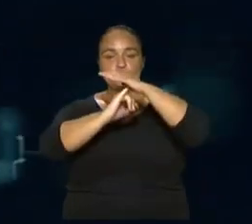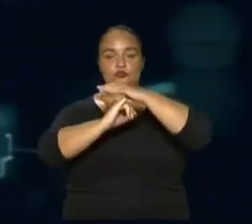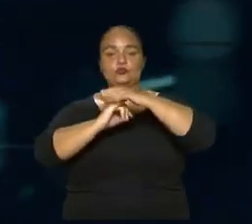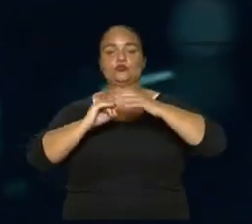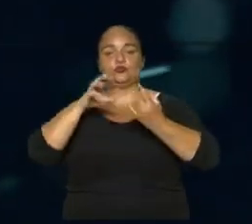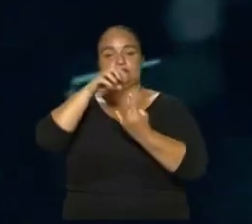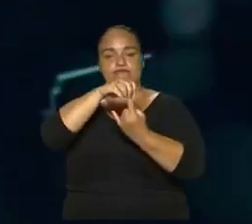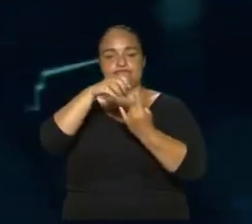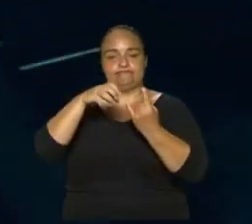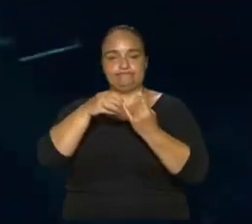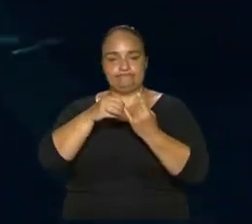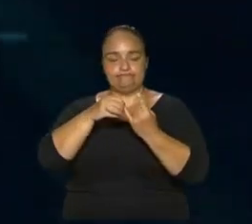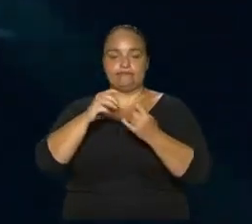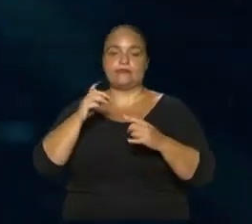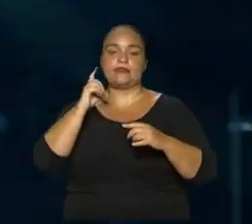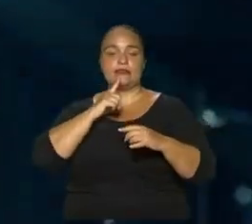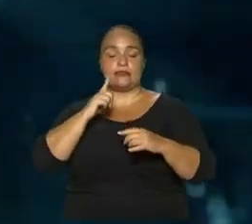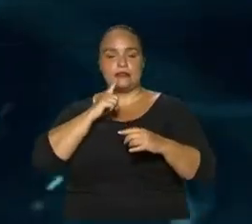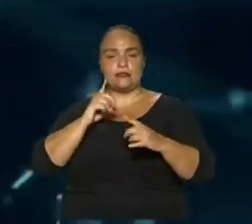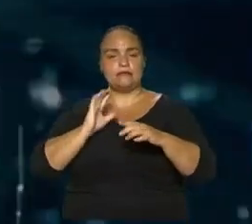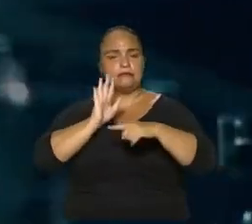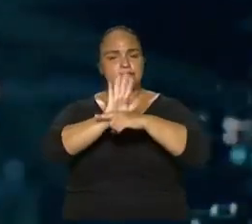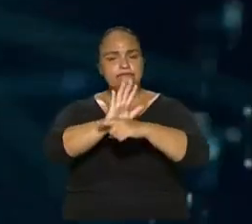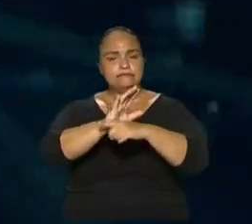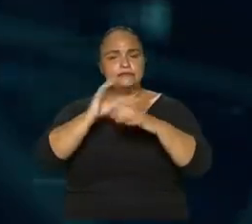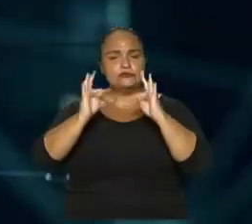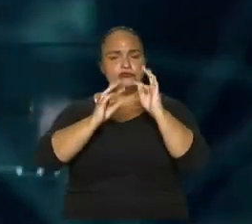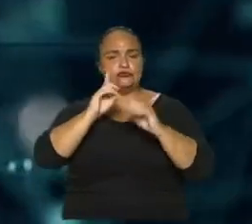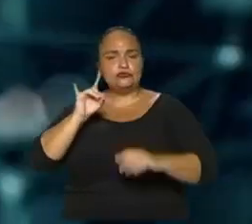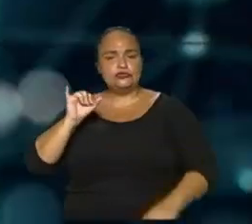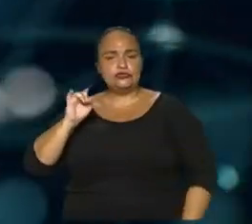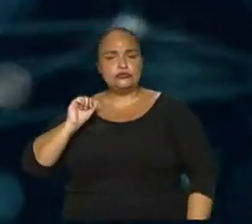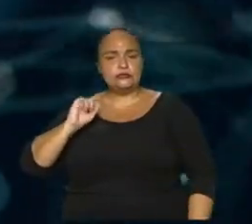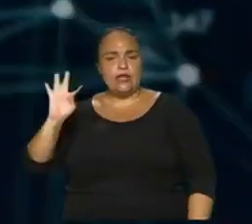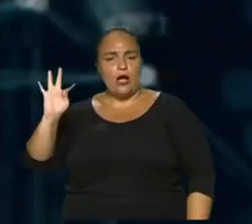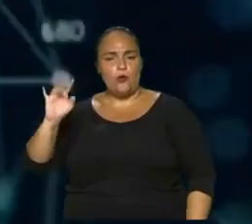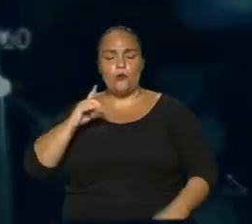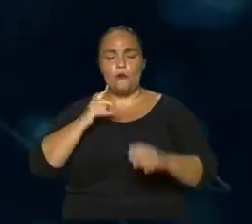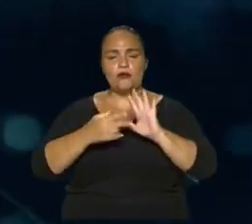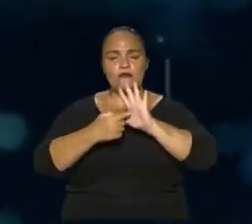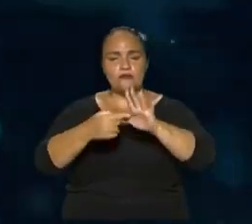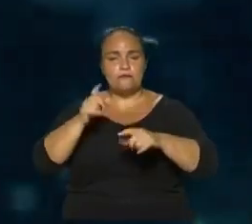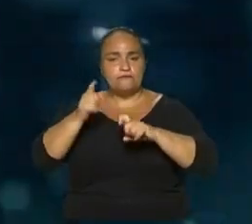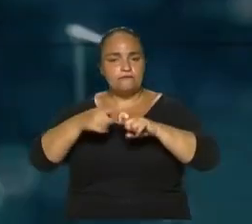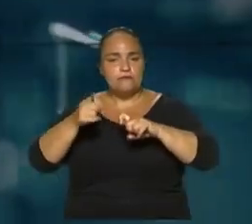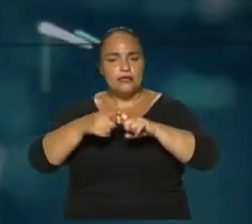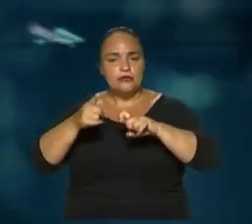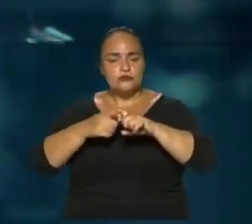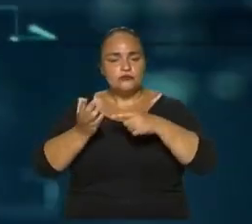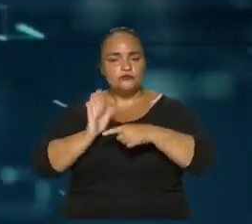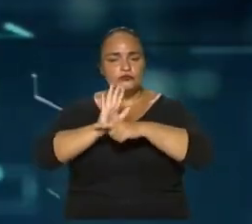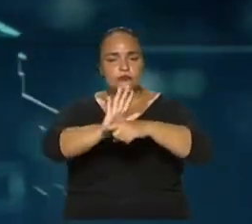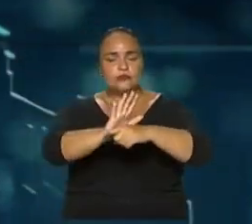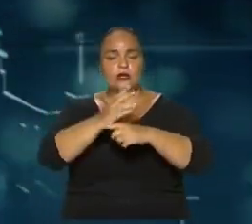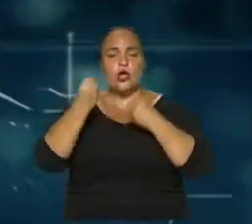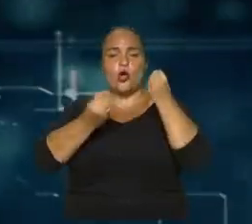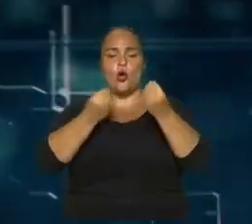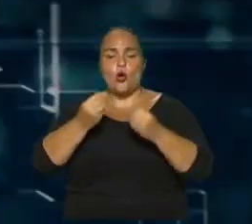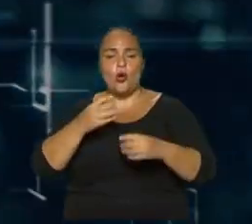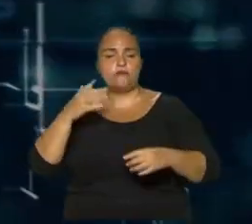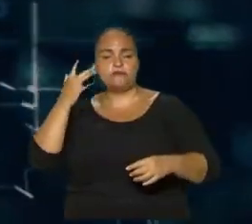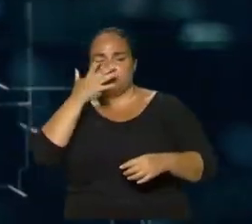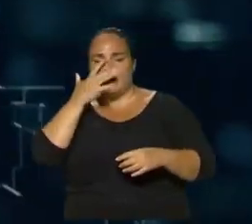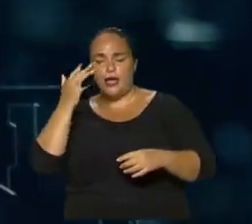Cruz desenvolveu um assistente de diagnóstico digital para auxiliar médicos na identificação de casos suspeitos